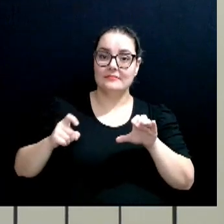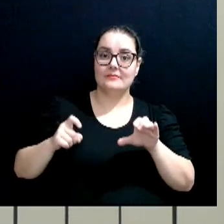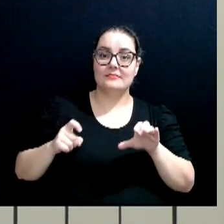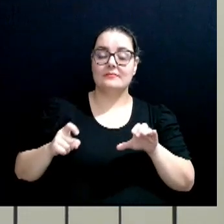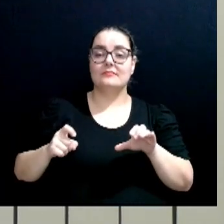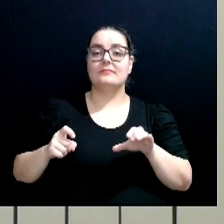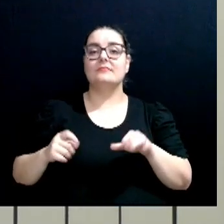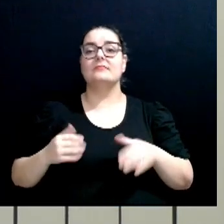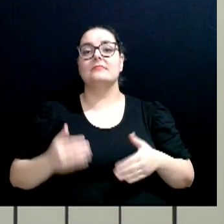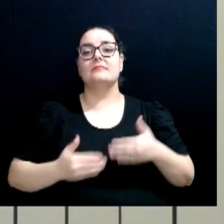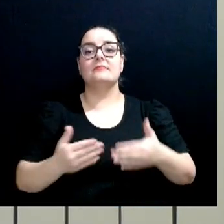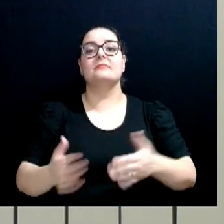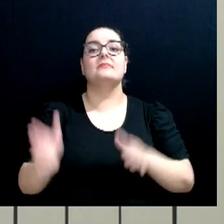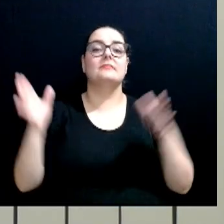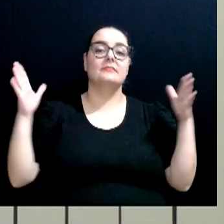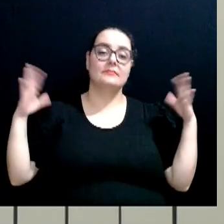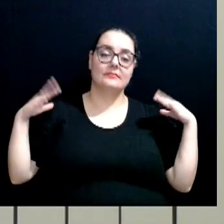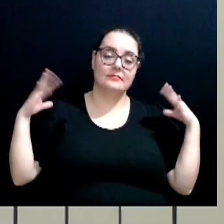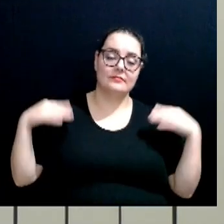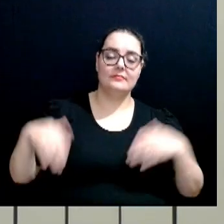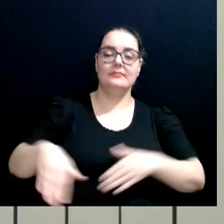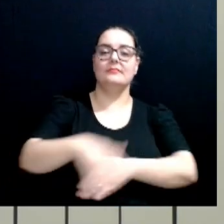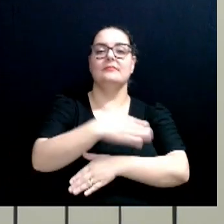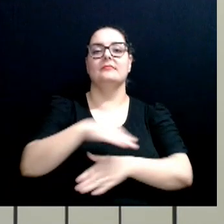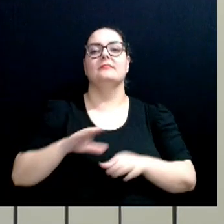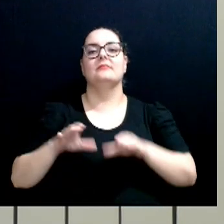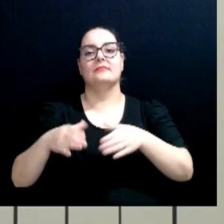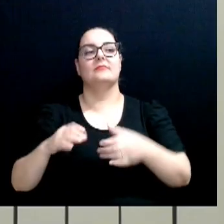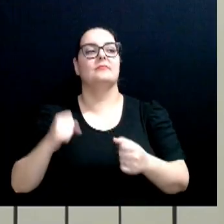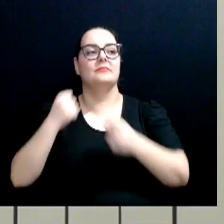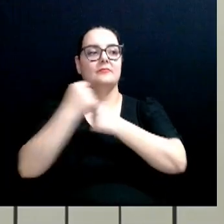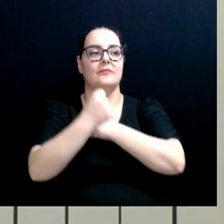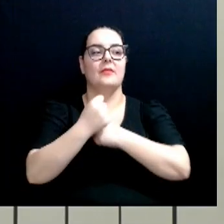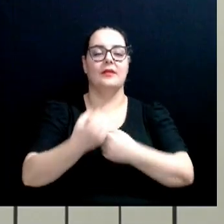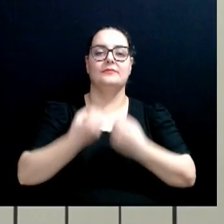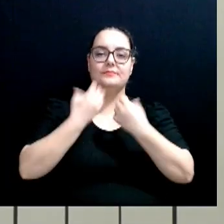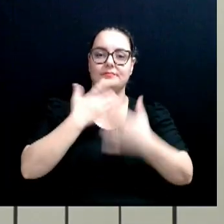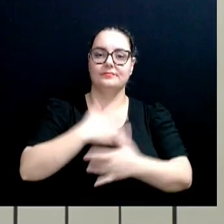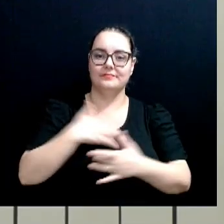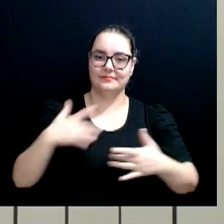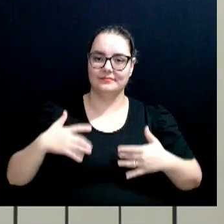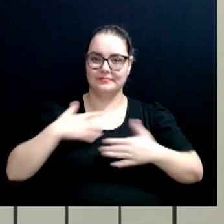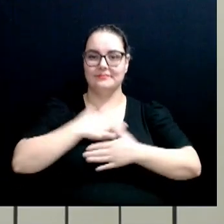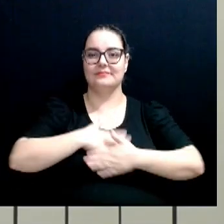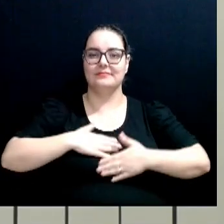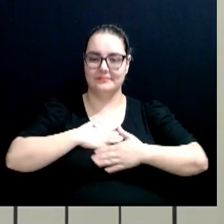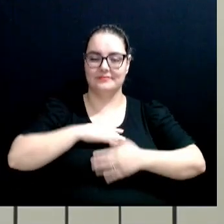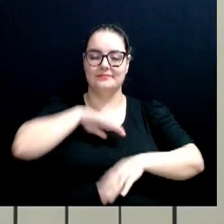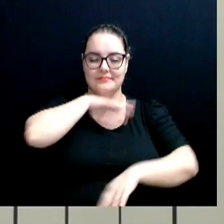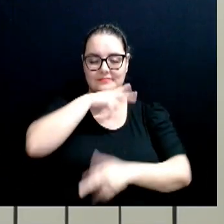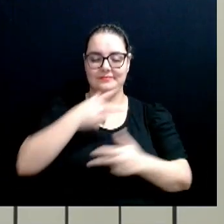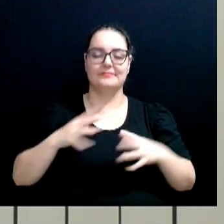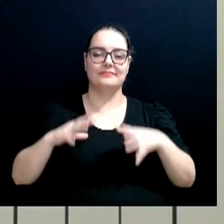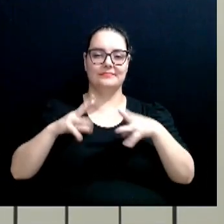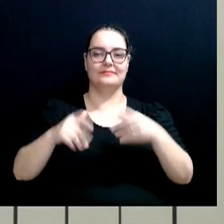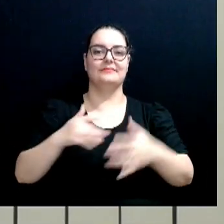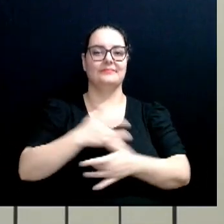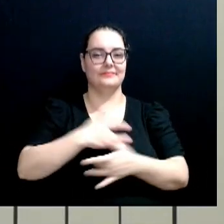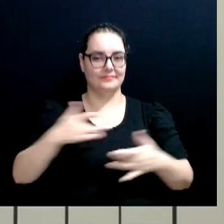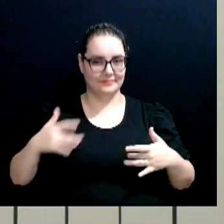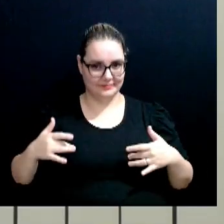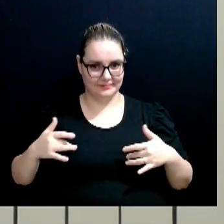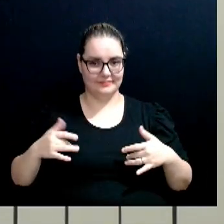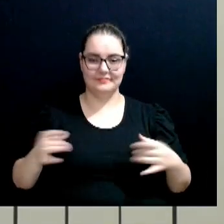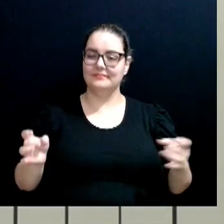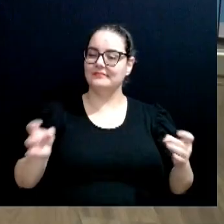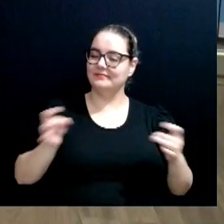de Rua, do Departamento de Proteção e Bem-Estar Animal. Todos eles estão saudáveis, prontos para ganhar